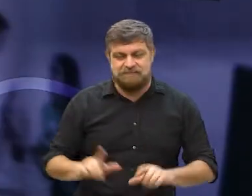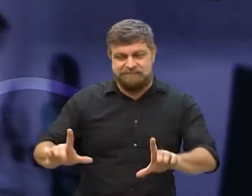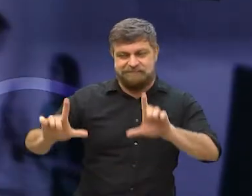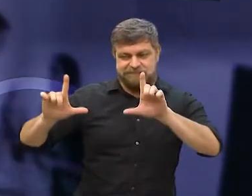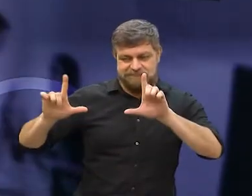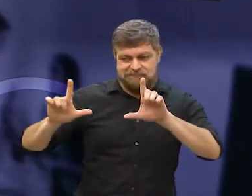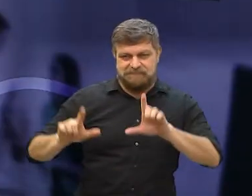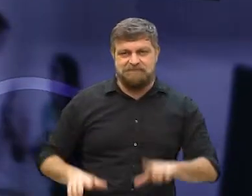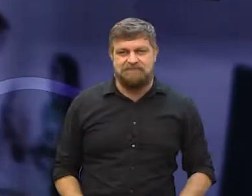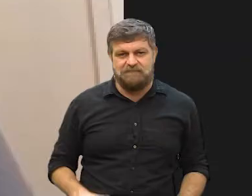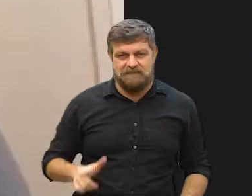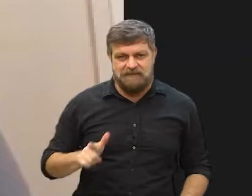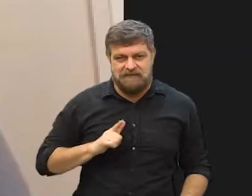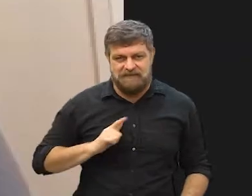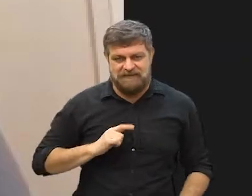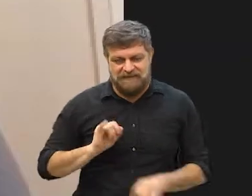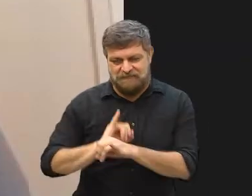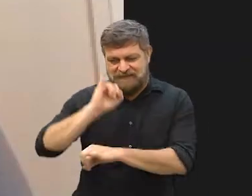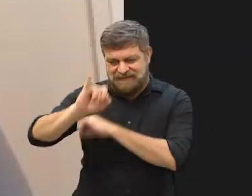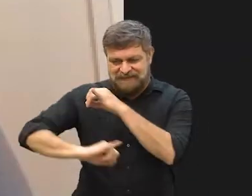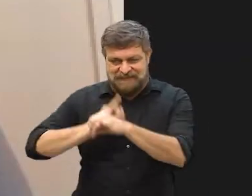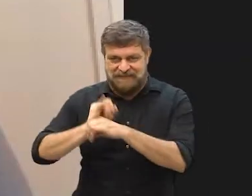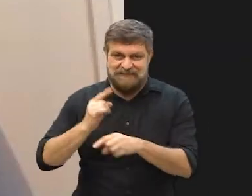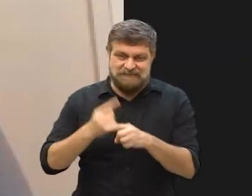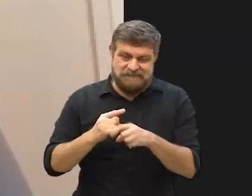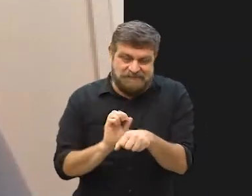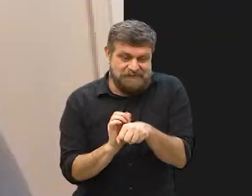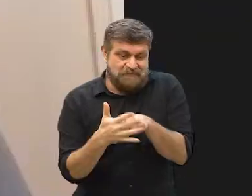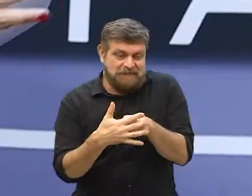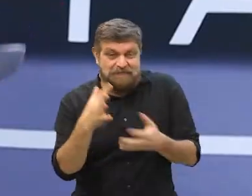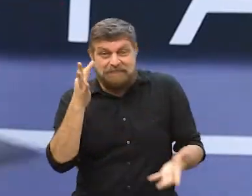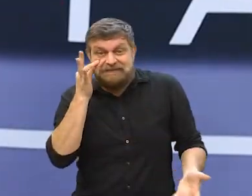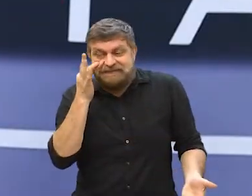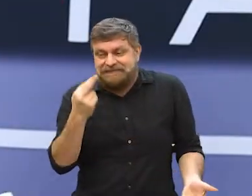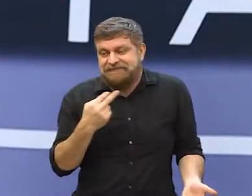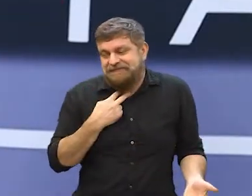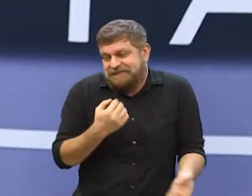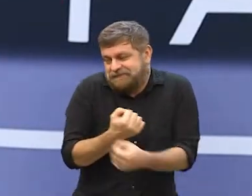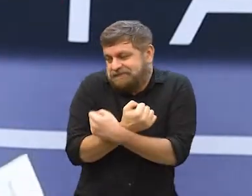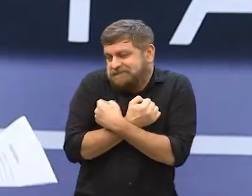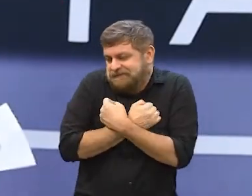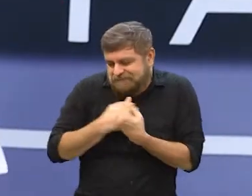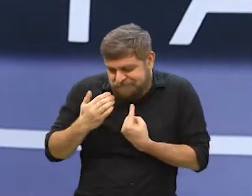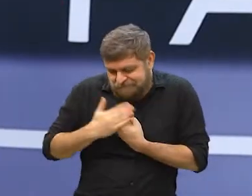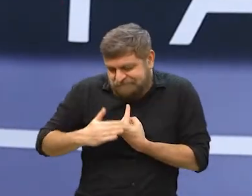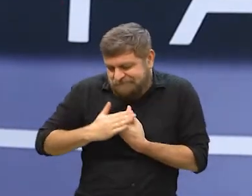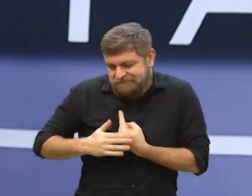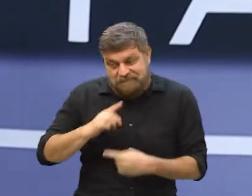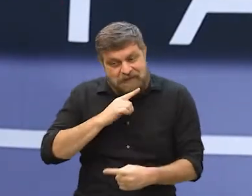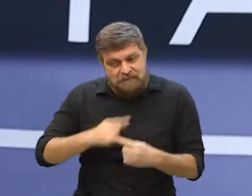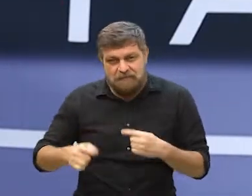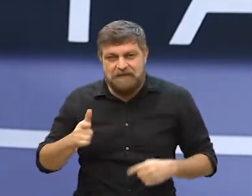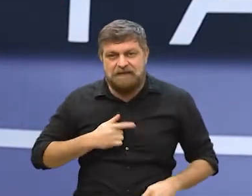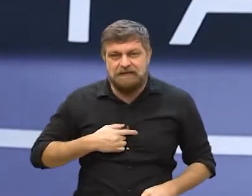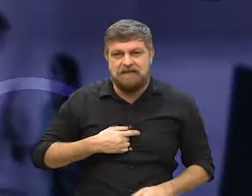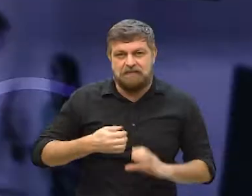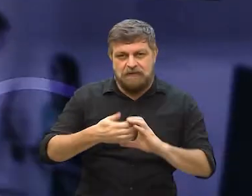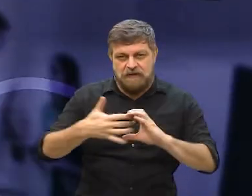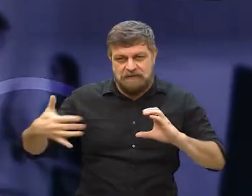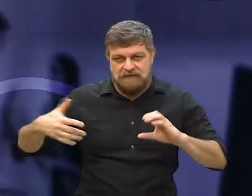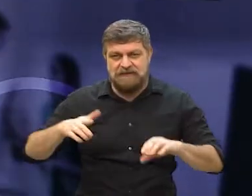com a gente via online, né, porque a gente está numa pandemia, não dá ainda para se abraçar, né, Valdirene? Tem uma doença rara que é